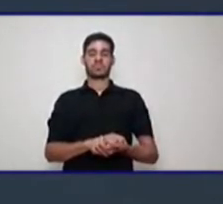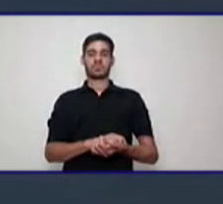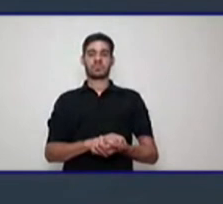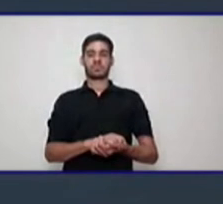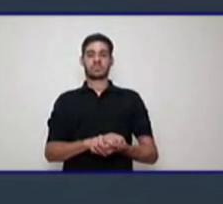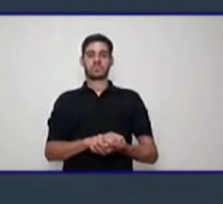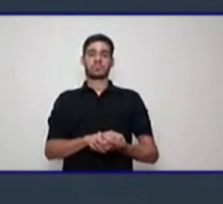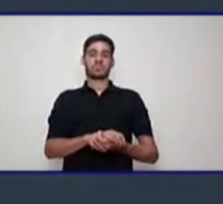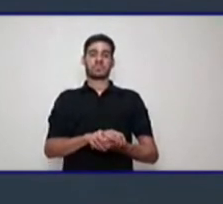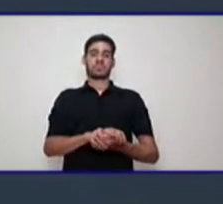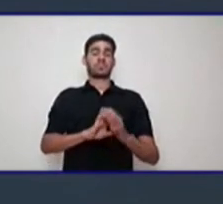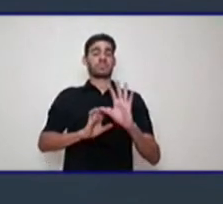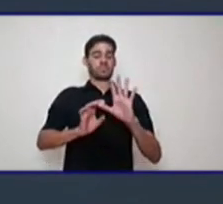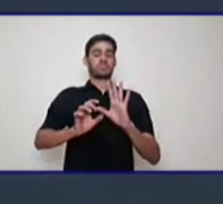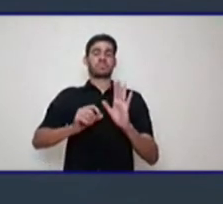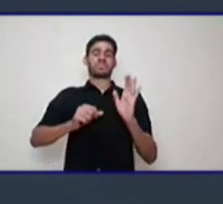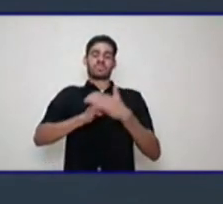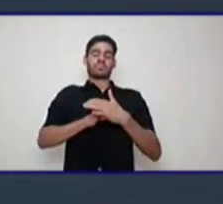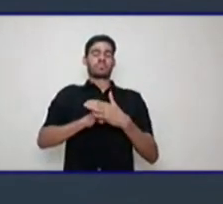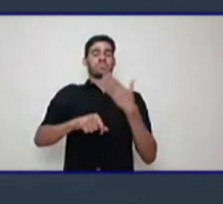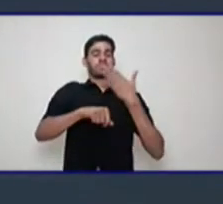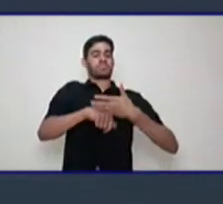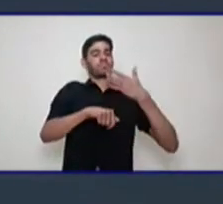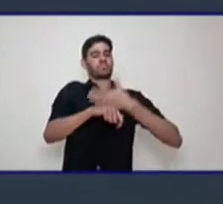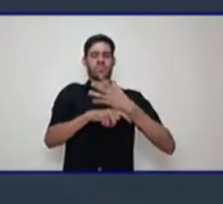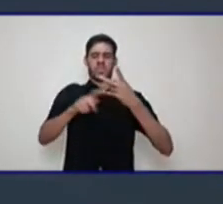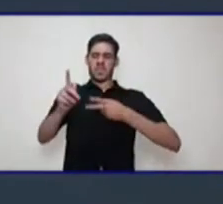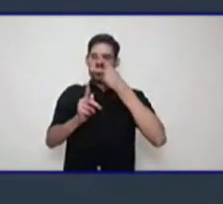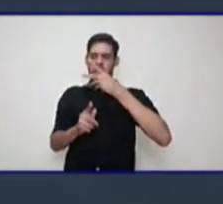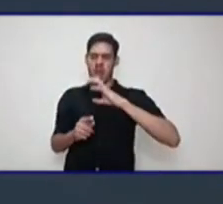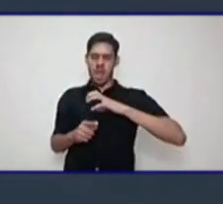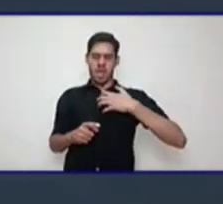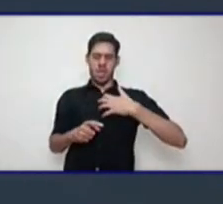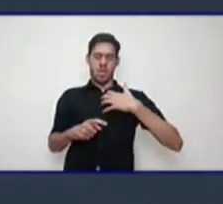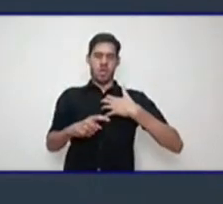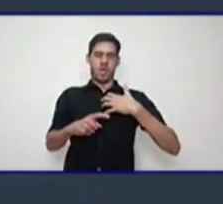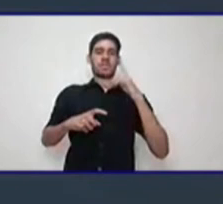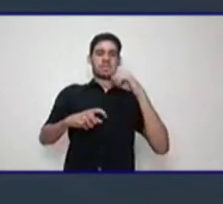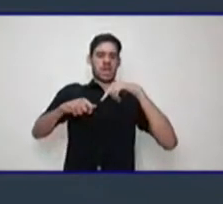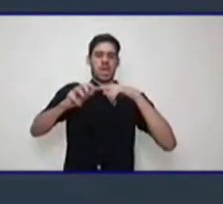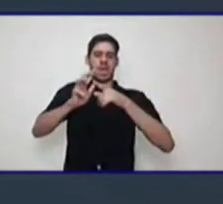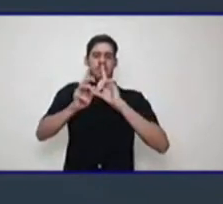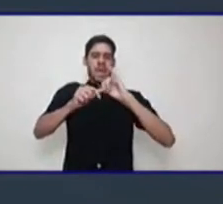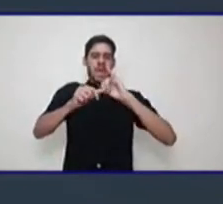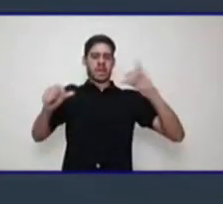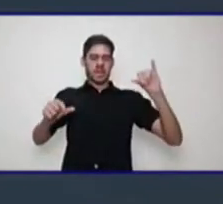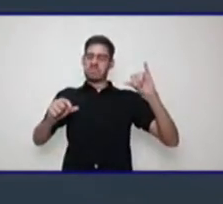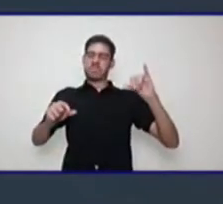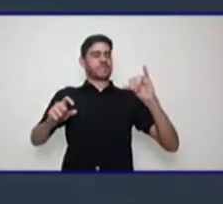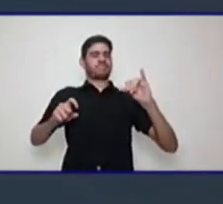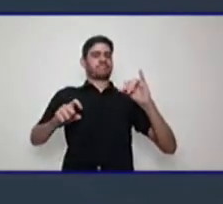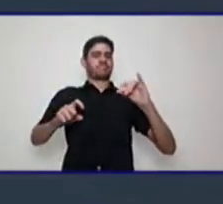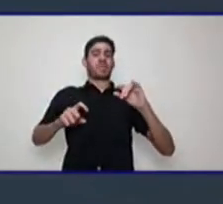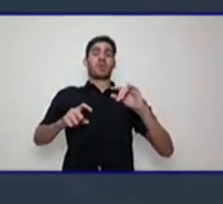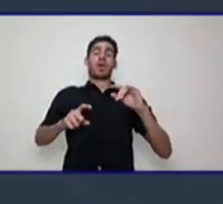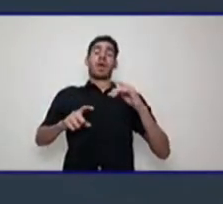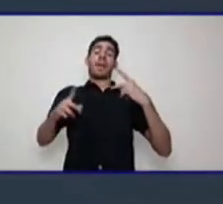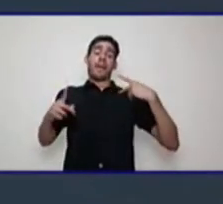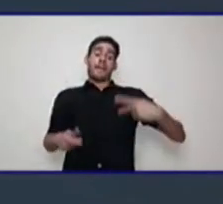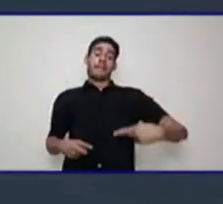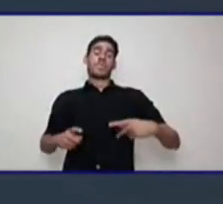De se mascarar a prática de discurso de ódio como ato de pré-campanha, constitui conduta